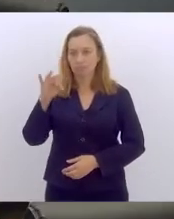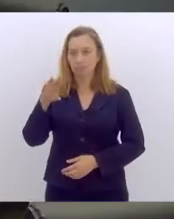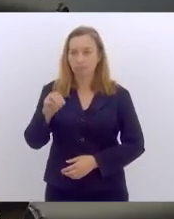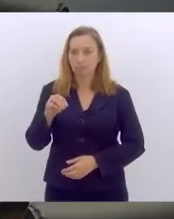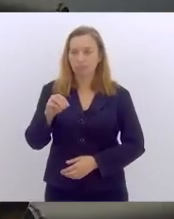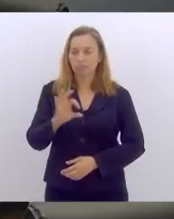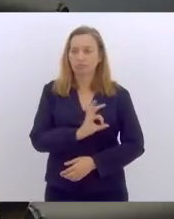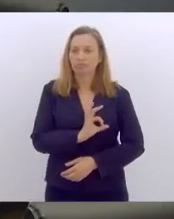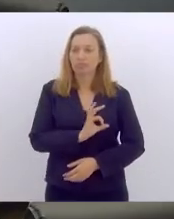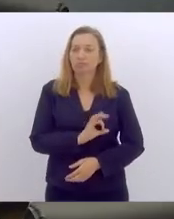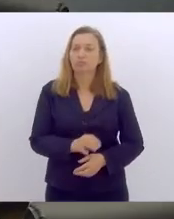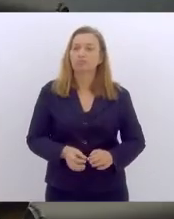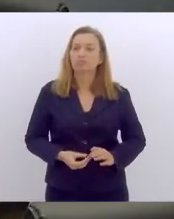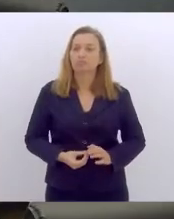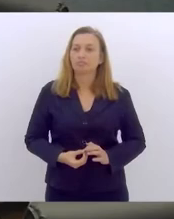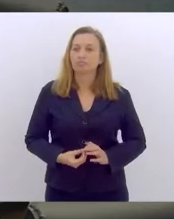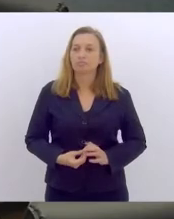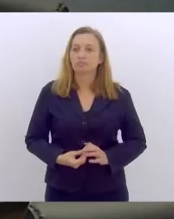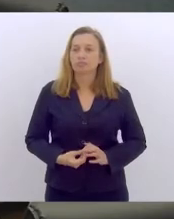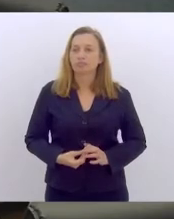Luiz.